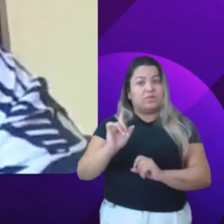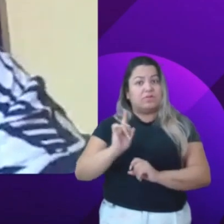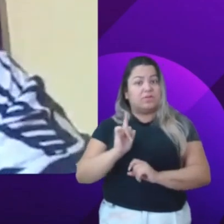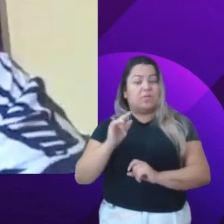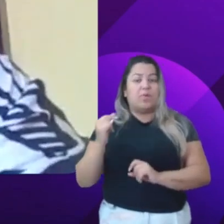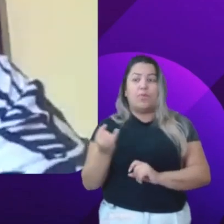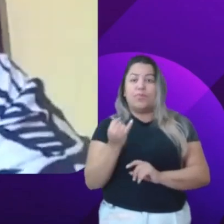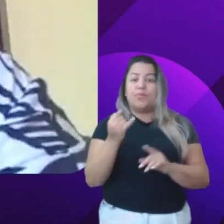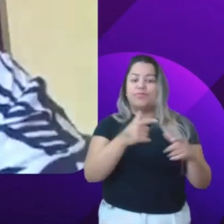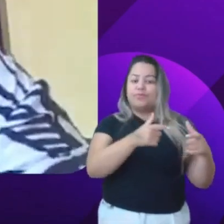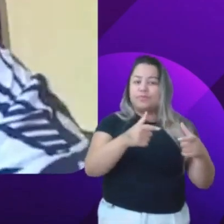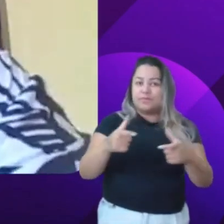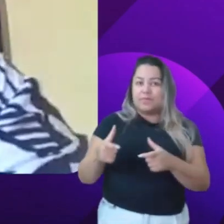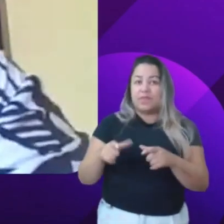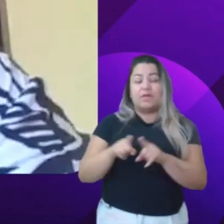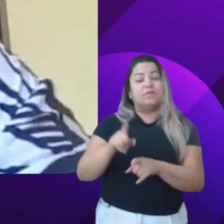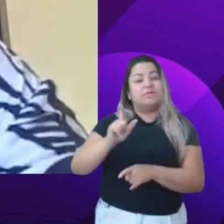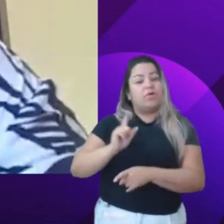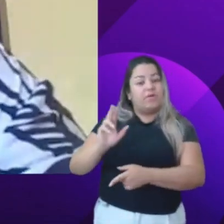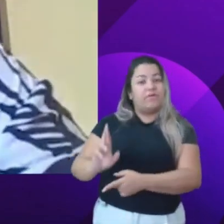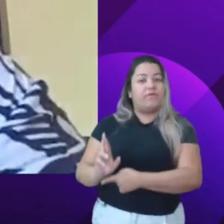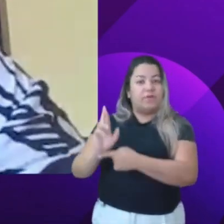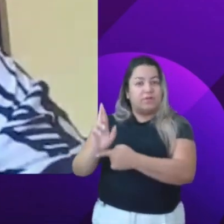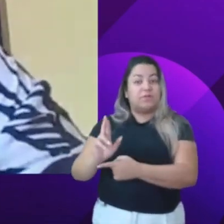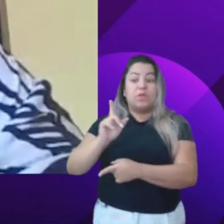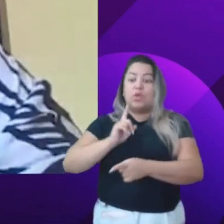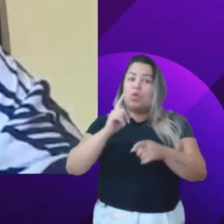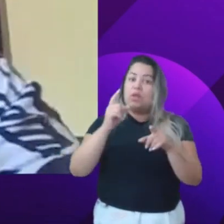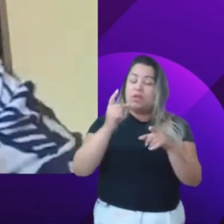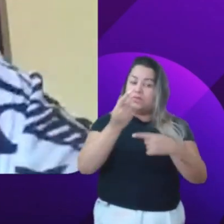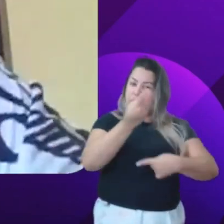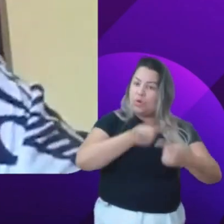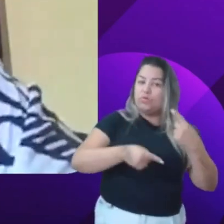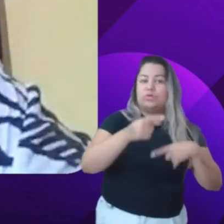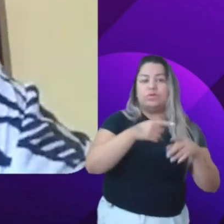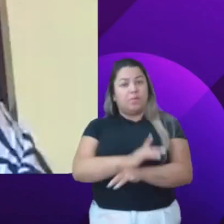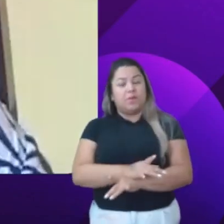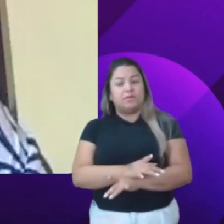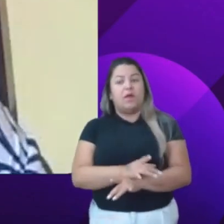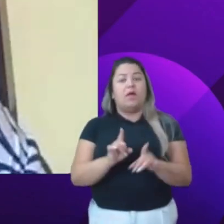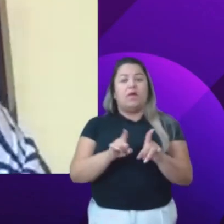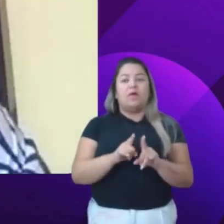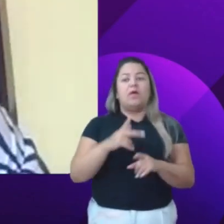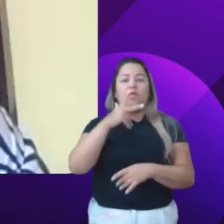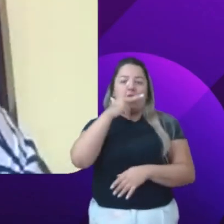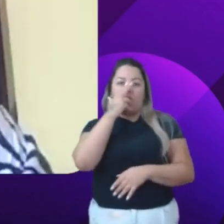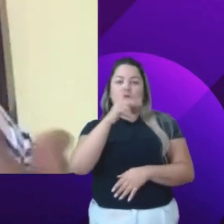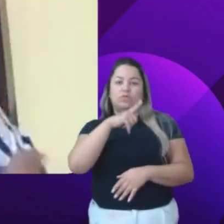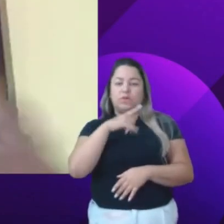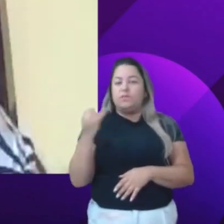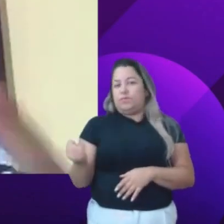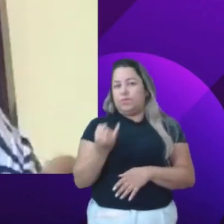nessa ocupação de espaço. A gente tem importantes referências que construíram esse processo. Eu acho que tem algo que é